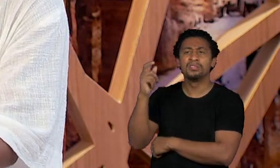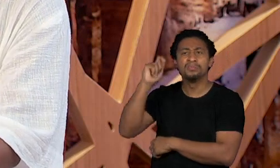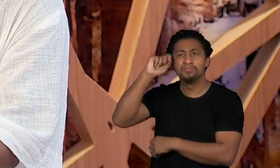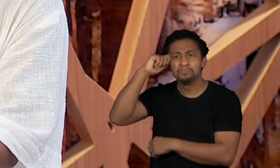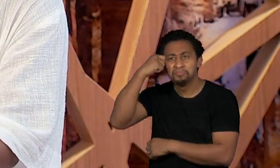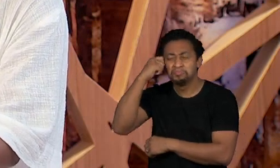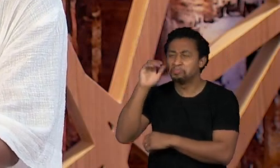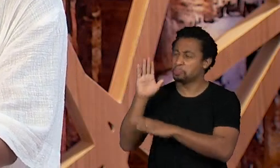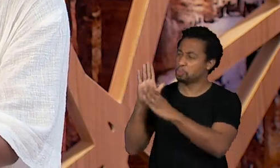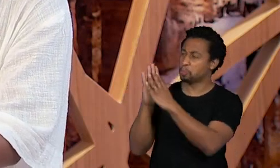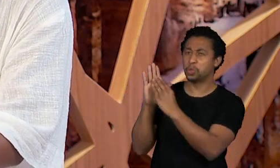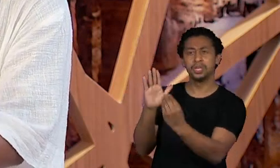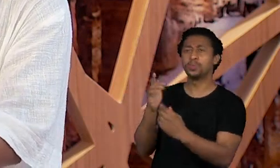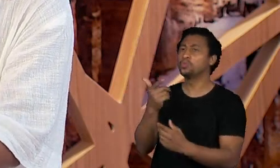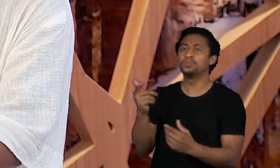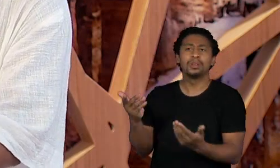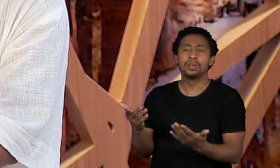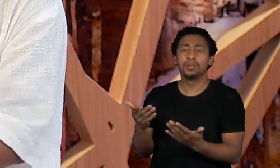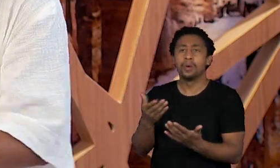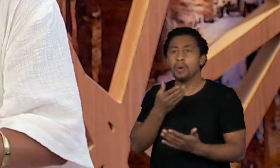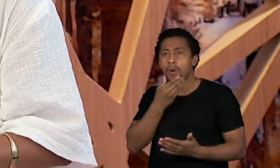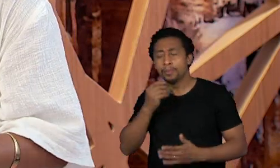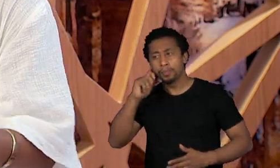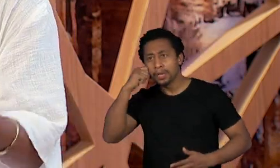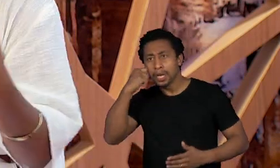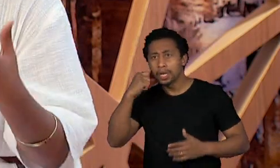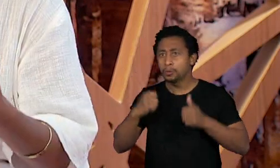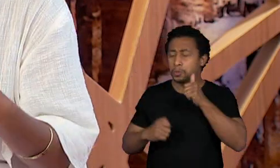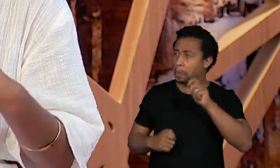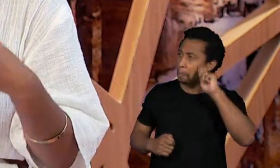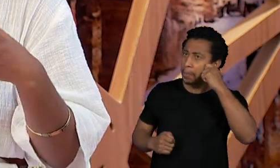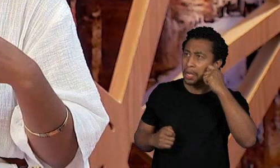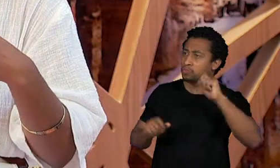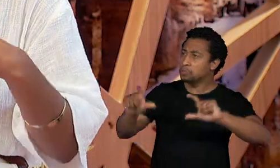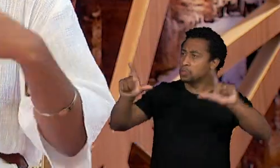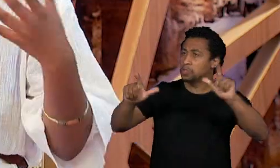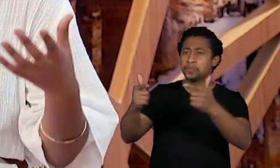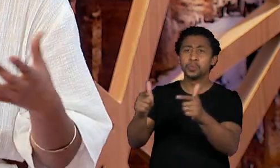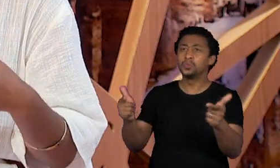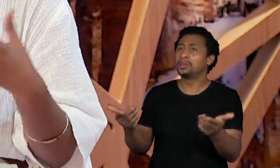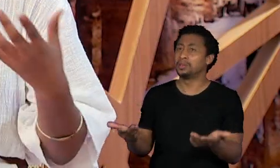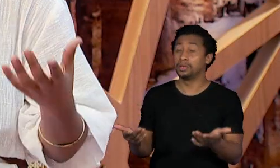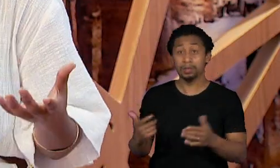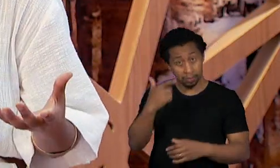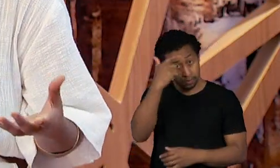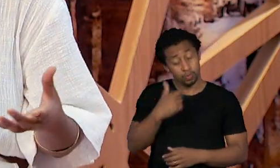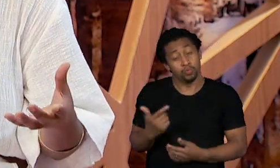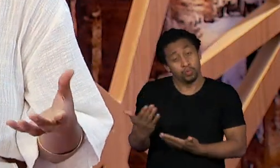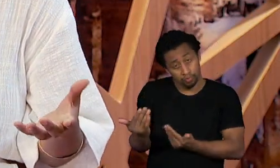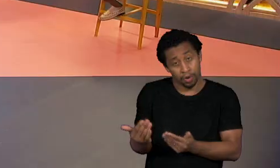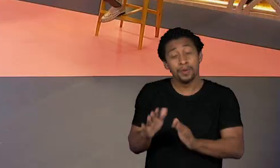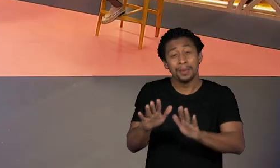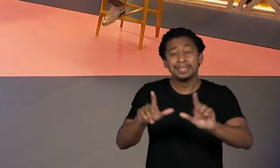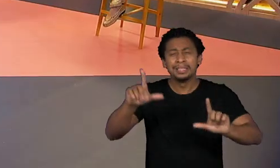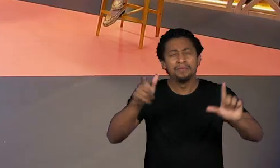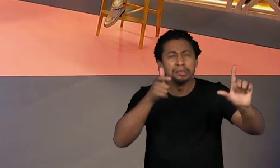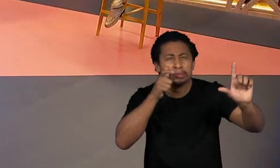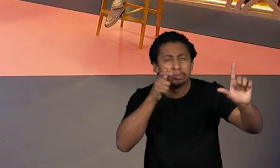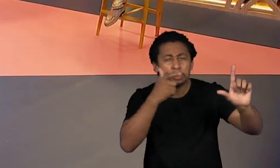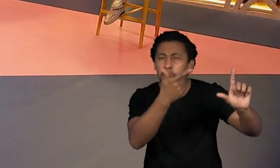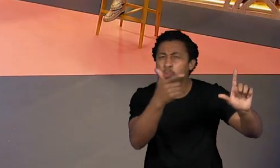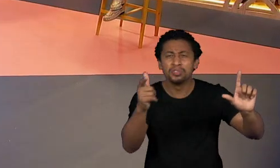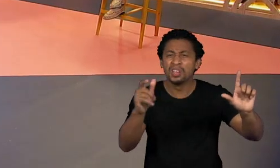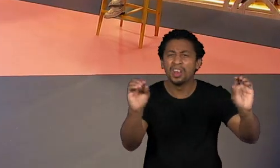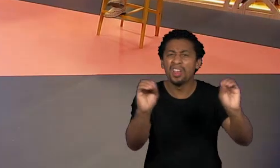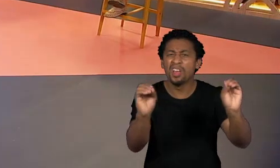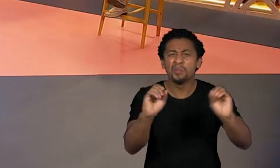mulher negra na TV. Então, eu sou jovem, mas eu tive esse impacto. Eu não tinha referências quando eu era criança,